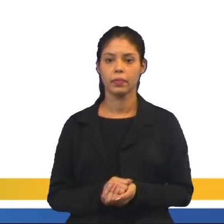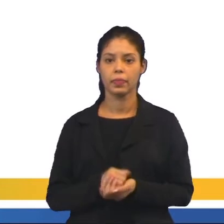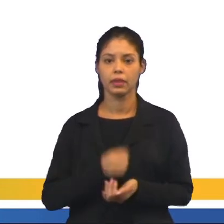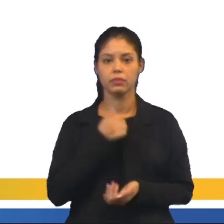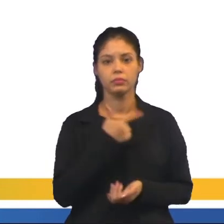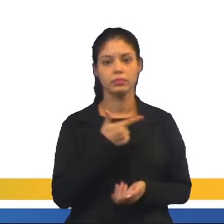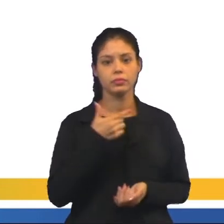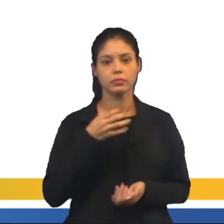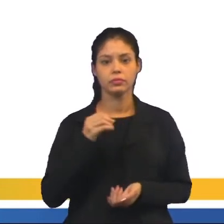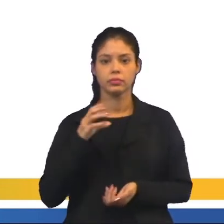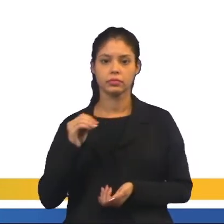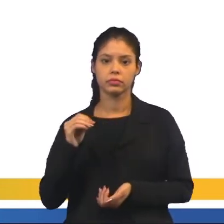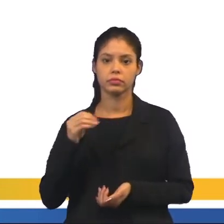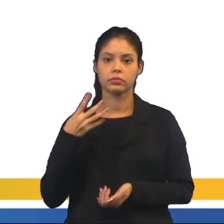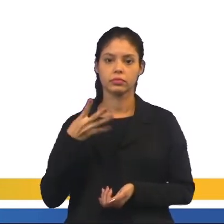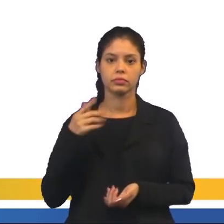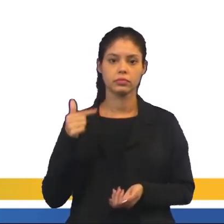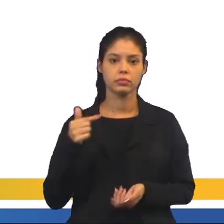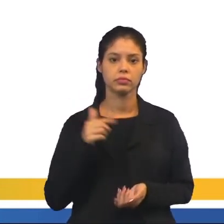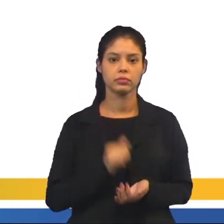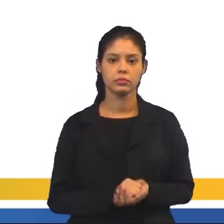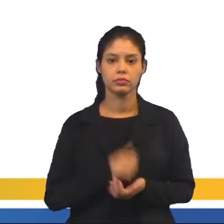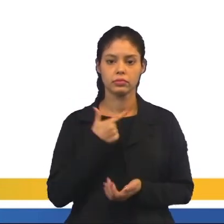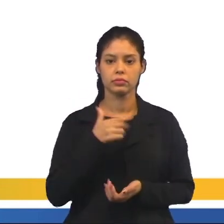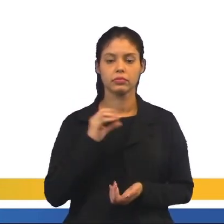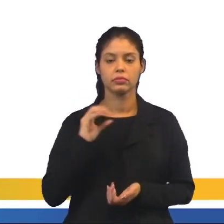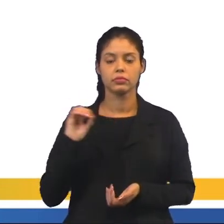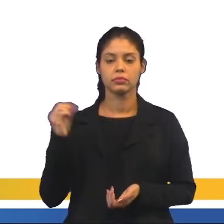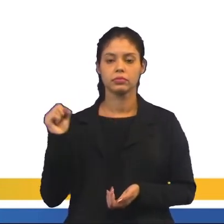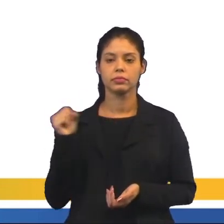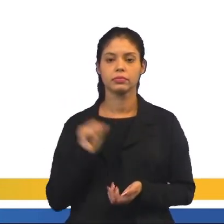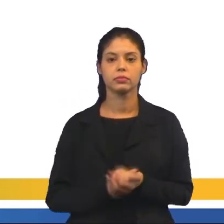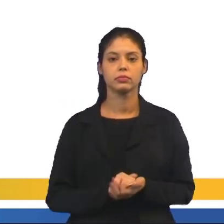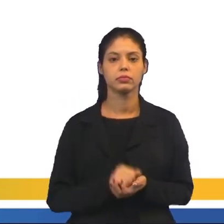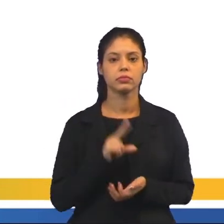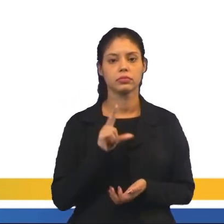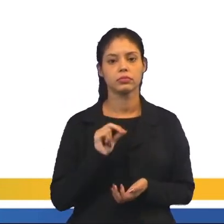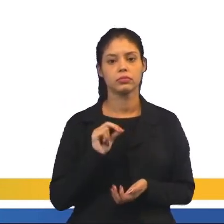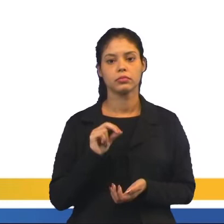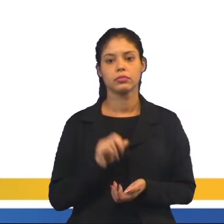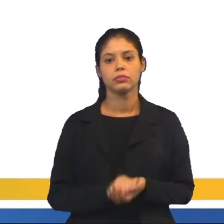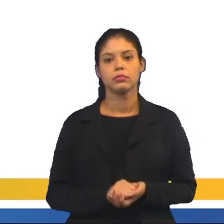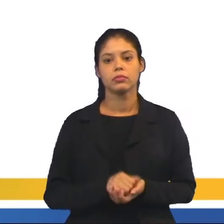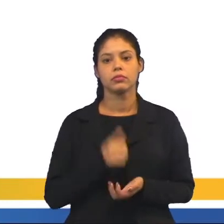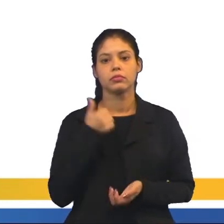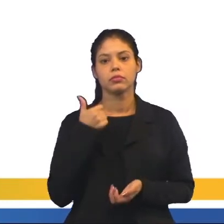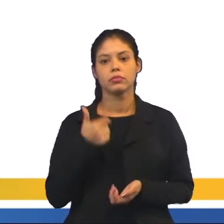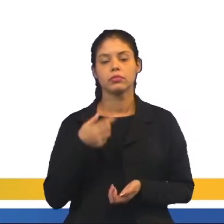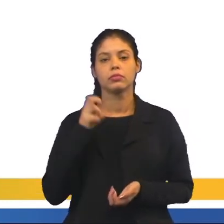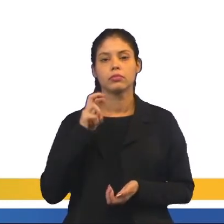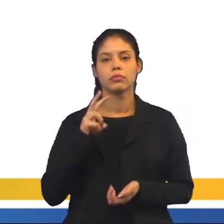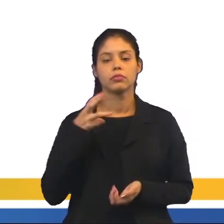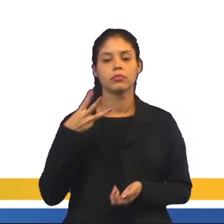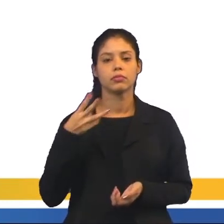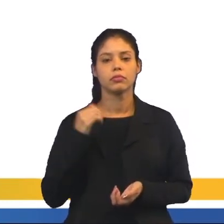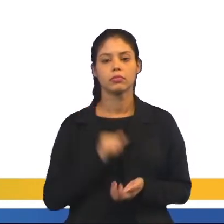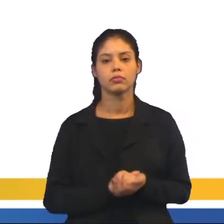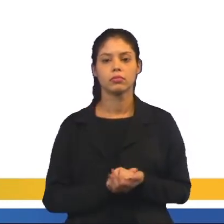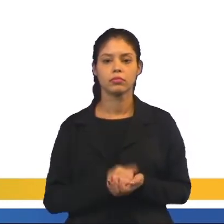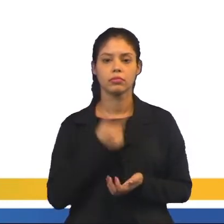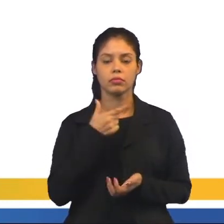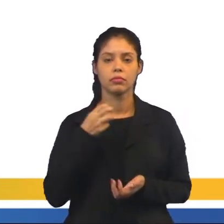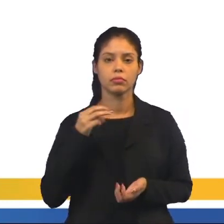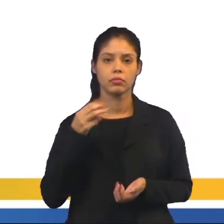2000, 47%, 2008, 51%, 2010, 53%